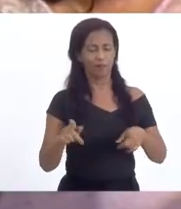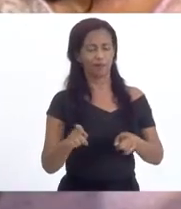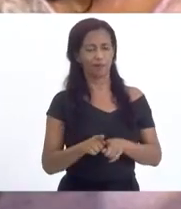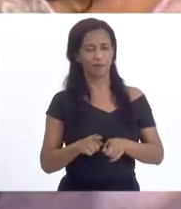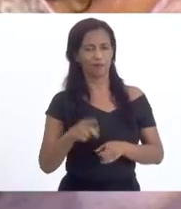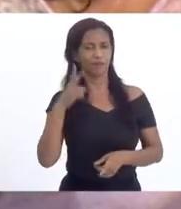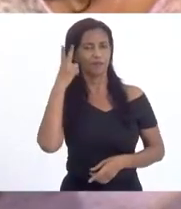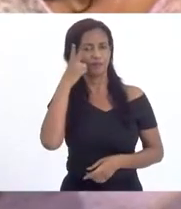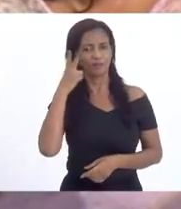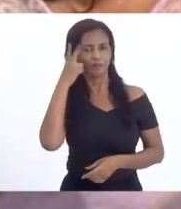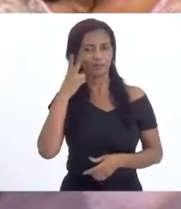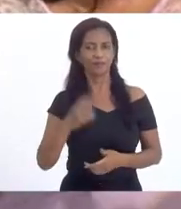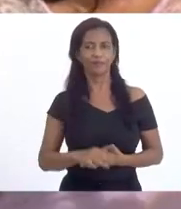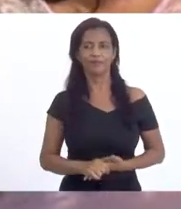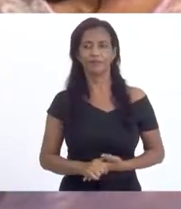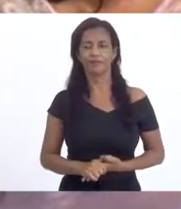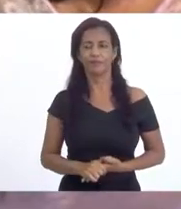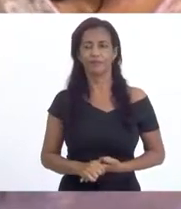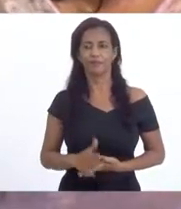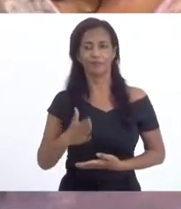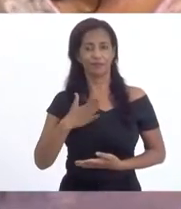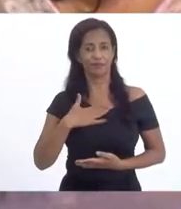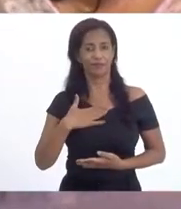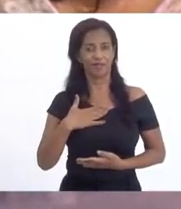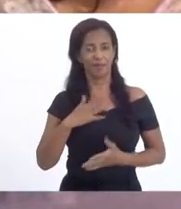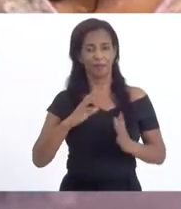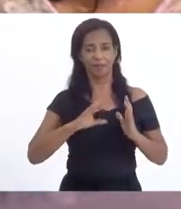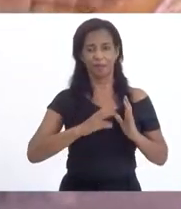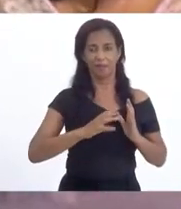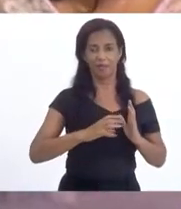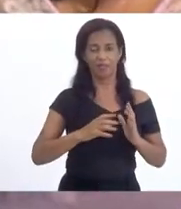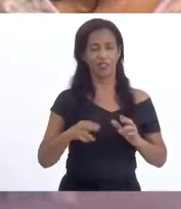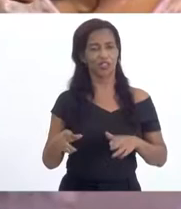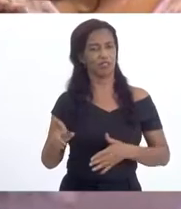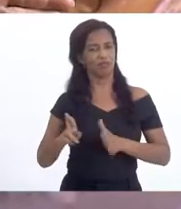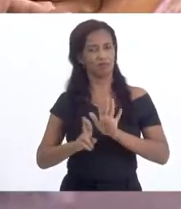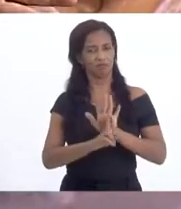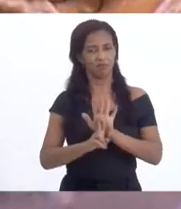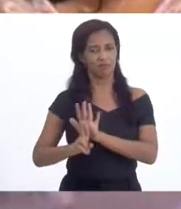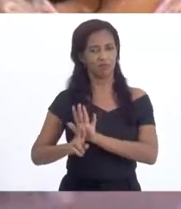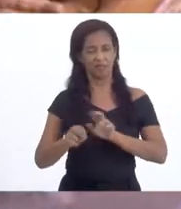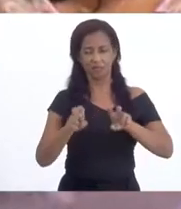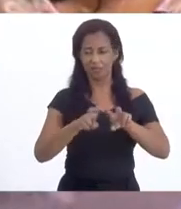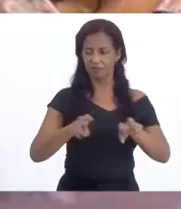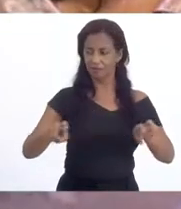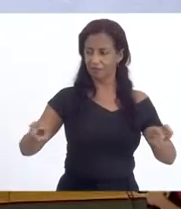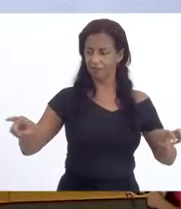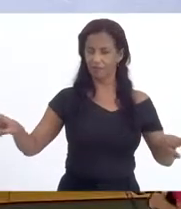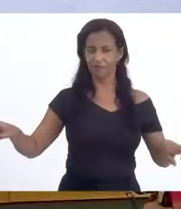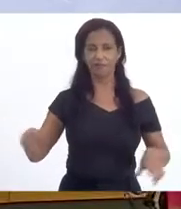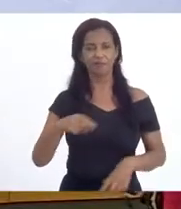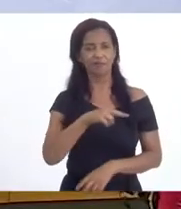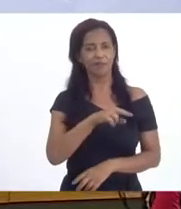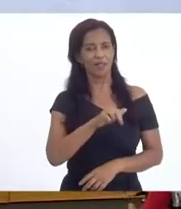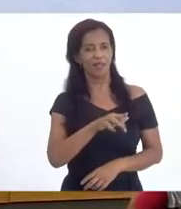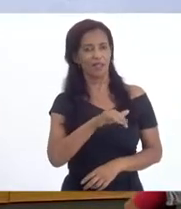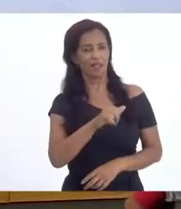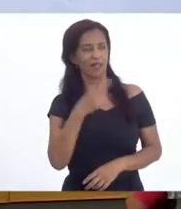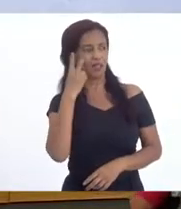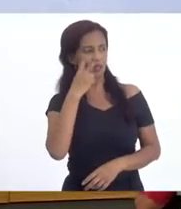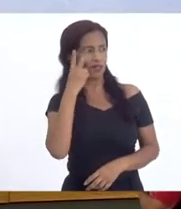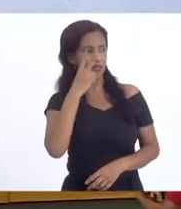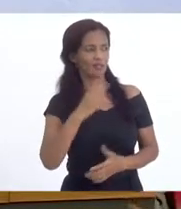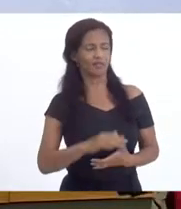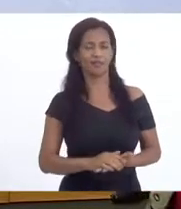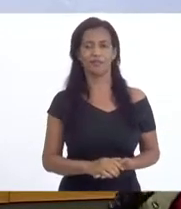aos vereadores de minha bancada presentes, representada aqui nesta mesa pela Natália, vereadora